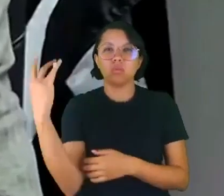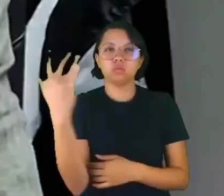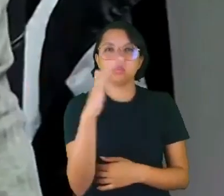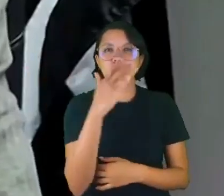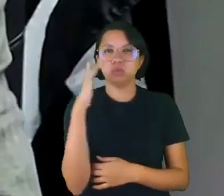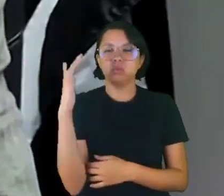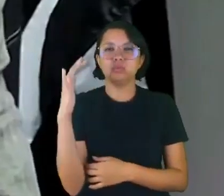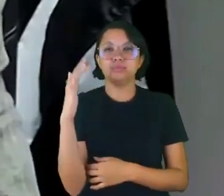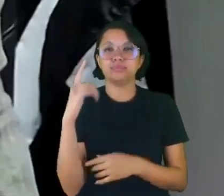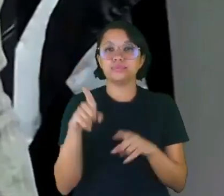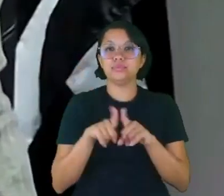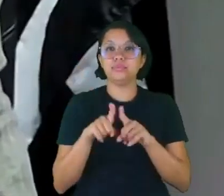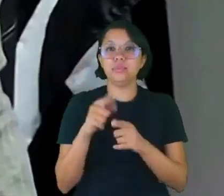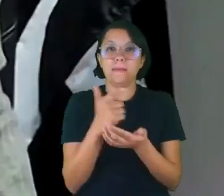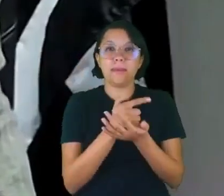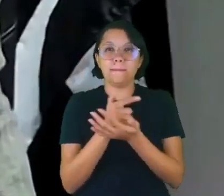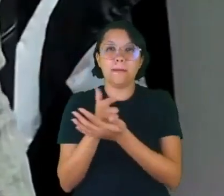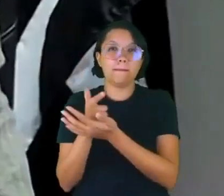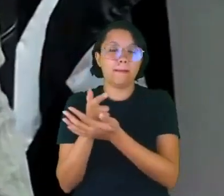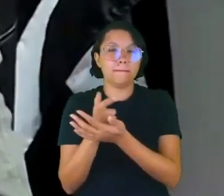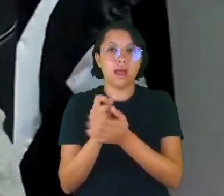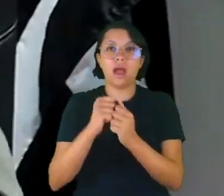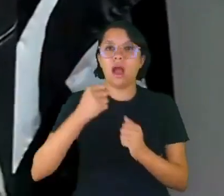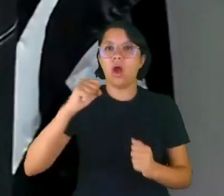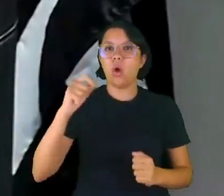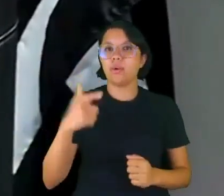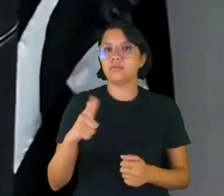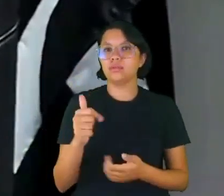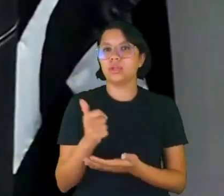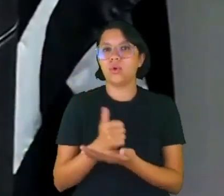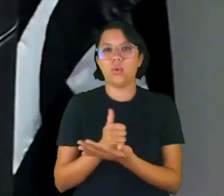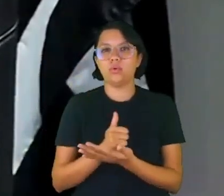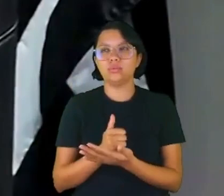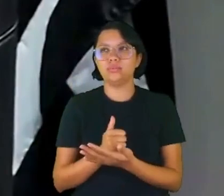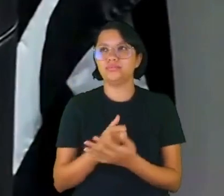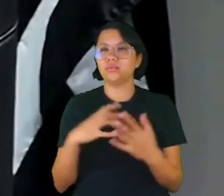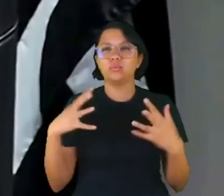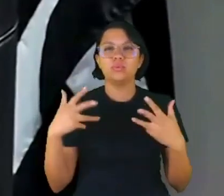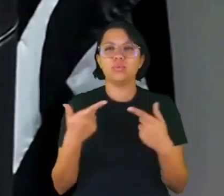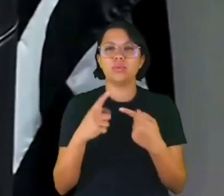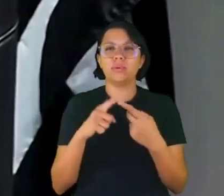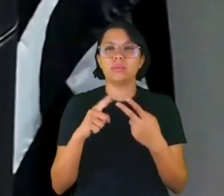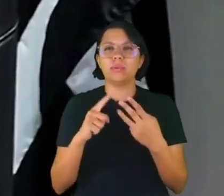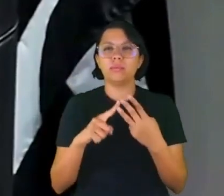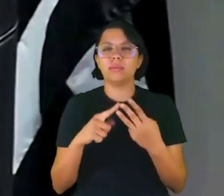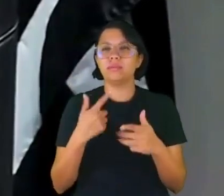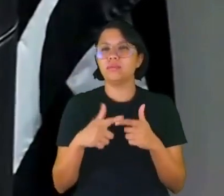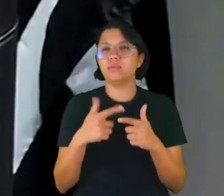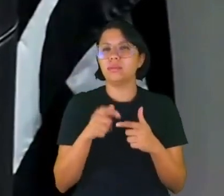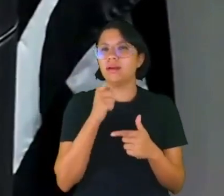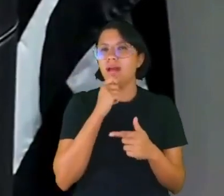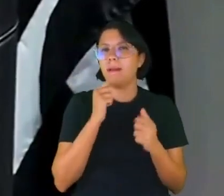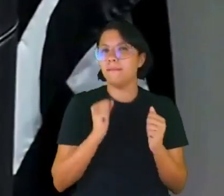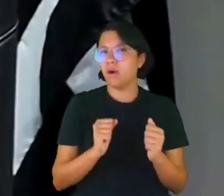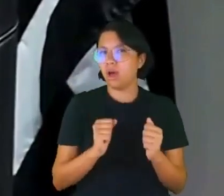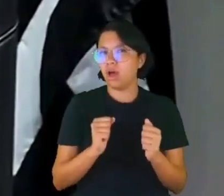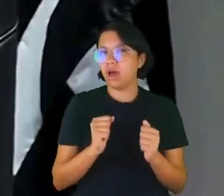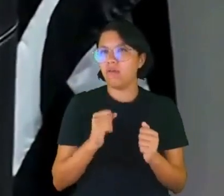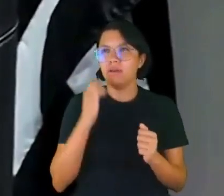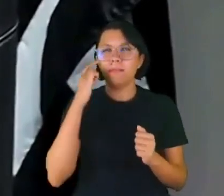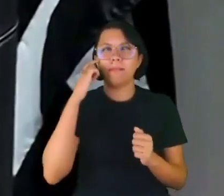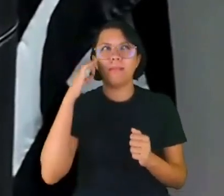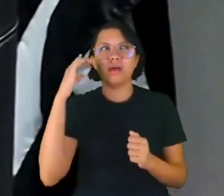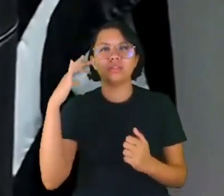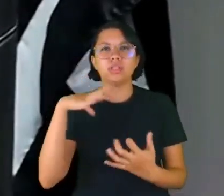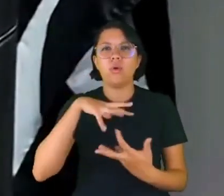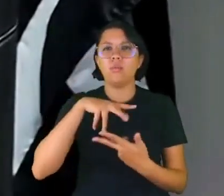incontrolado do armamento. Se que com todos esses 3 problemas, será que ainda seria possível se imaginar um mundo bom para